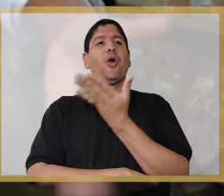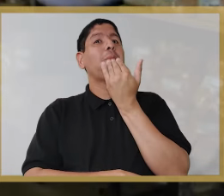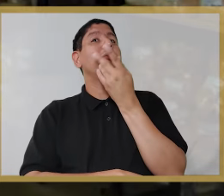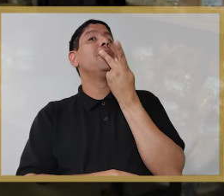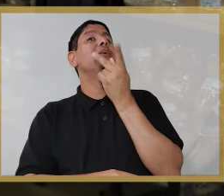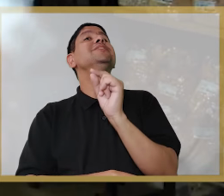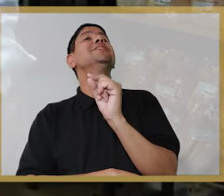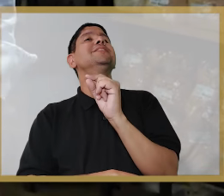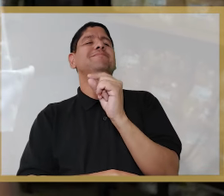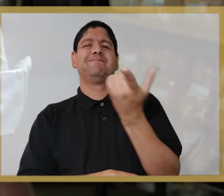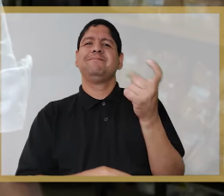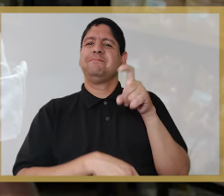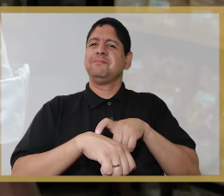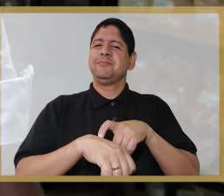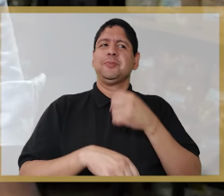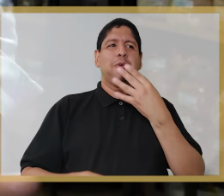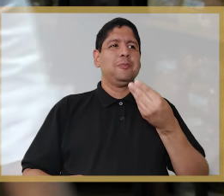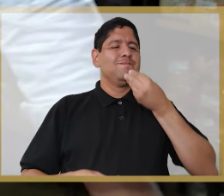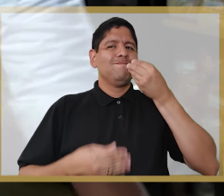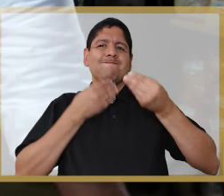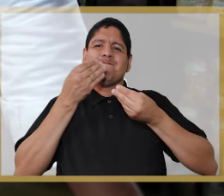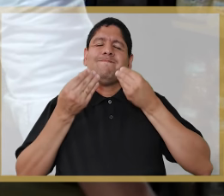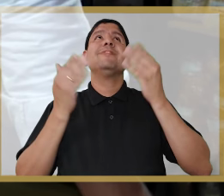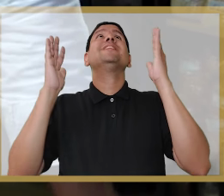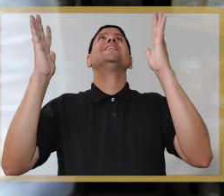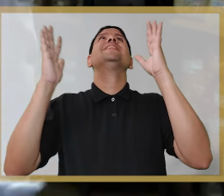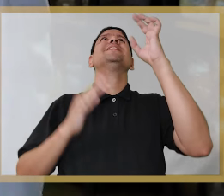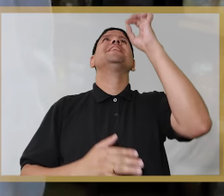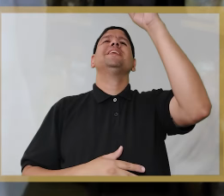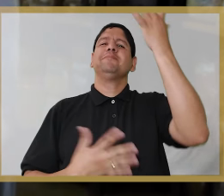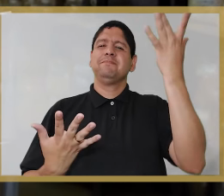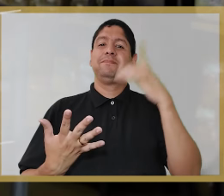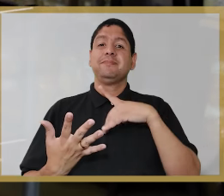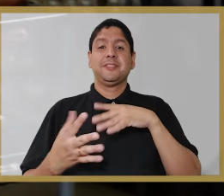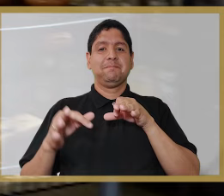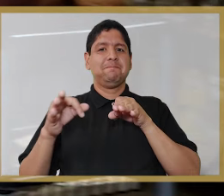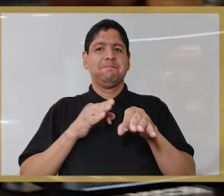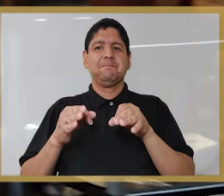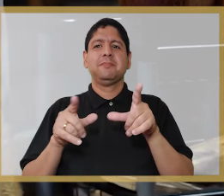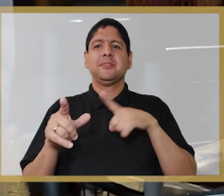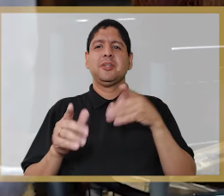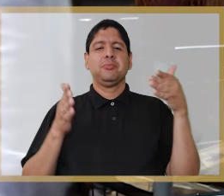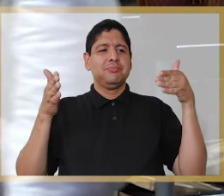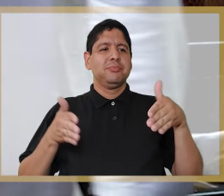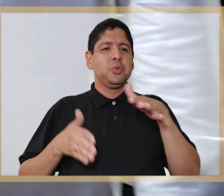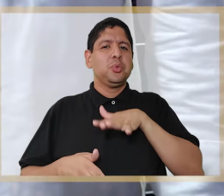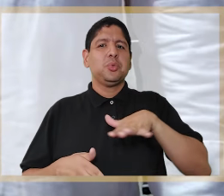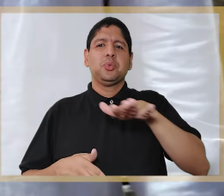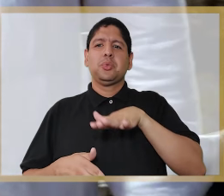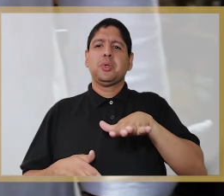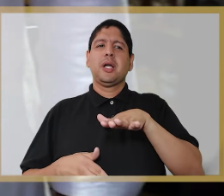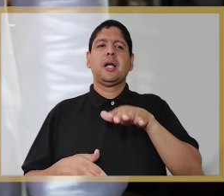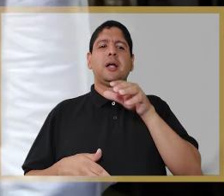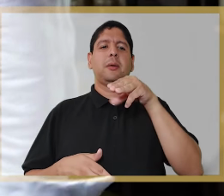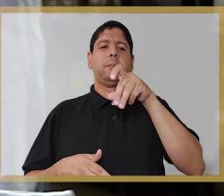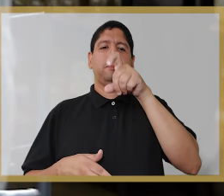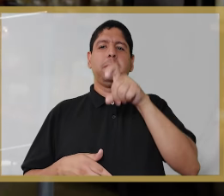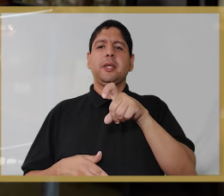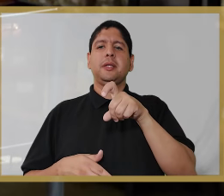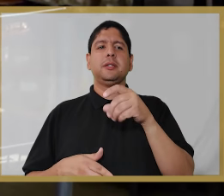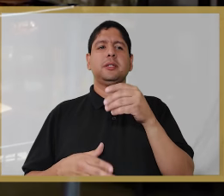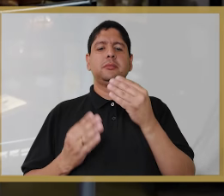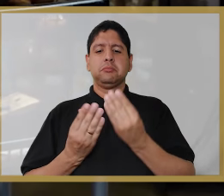é o momento que eu vou comer, pois é, graças a Deus, vou passar aqui no espaço do Guaramix, vou comer uma tapioca, além